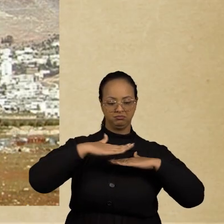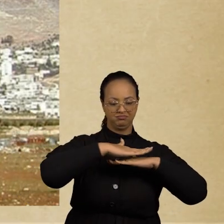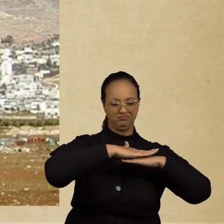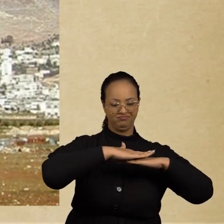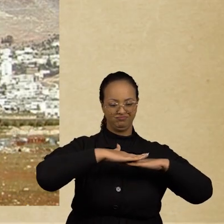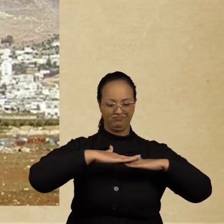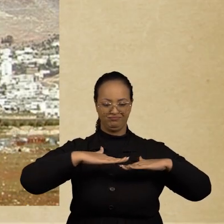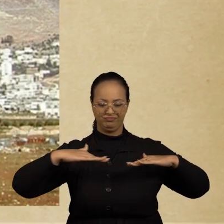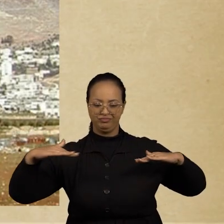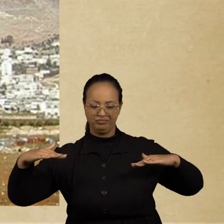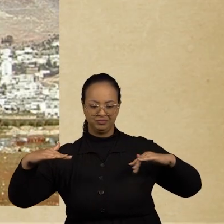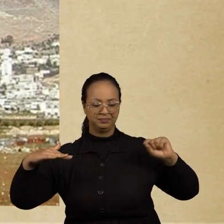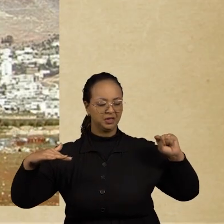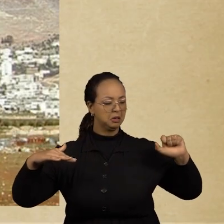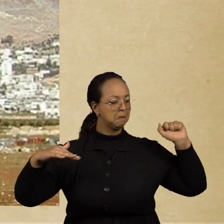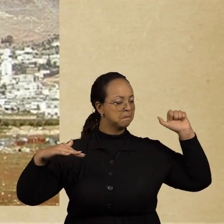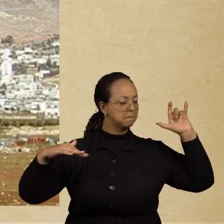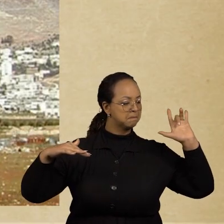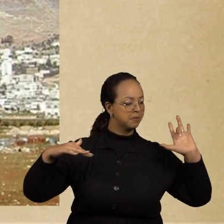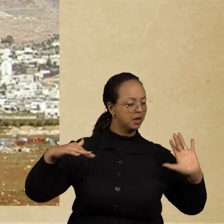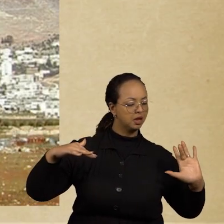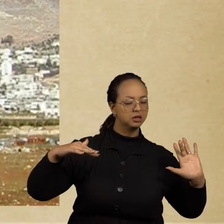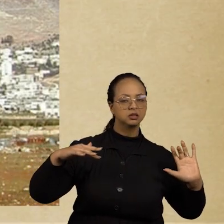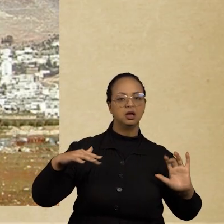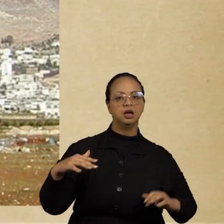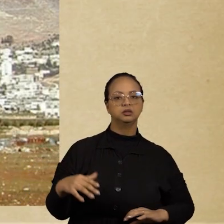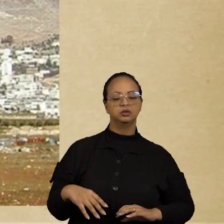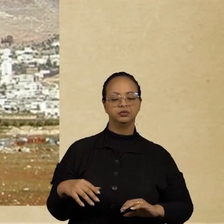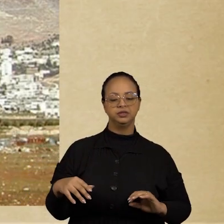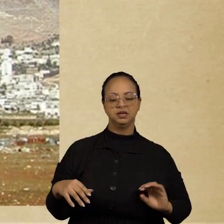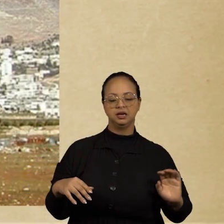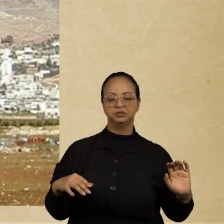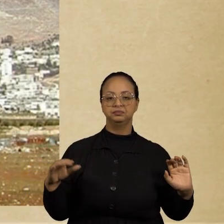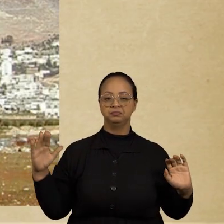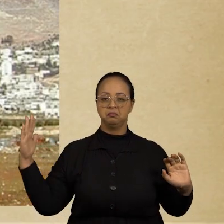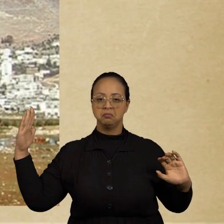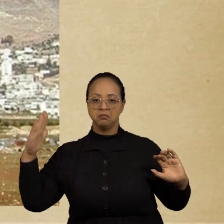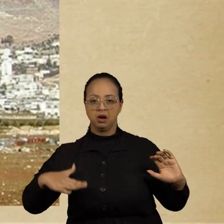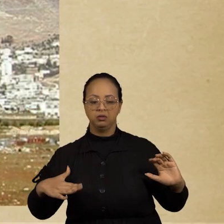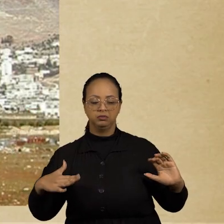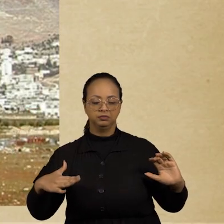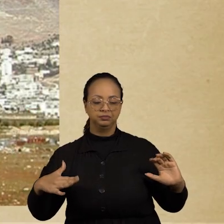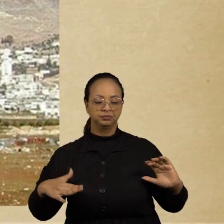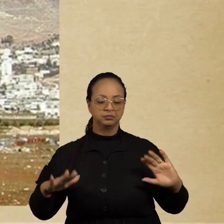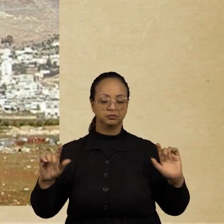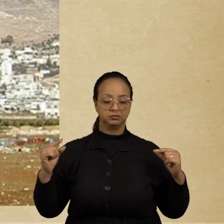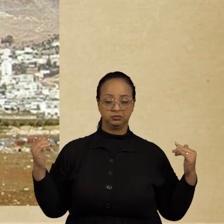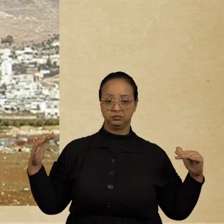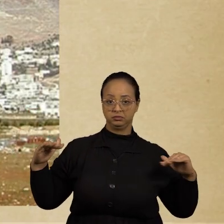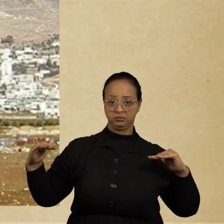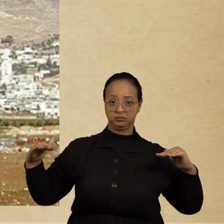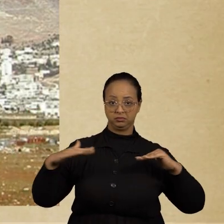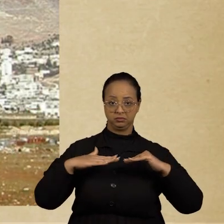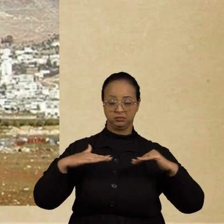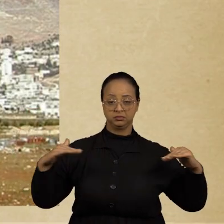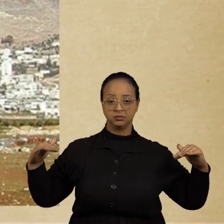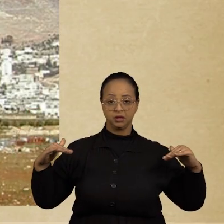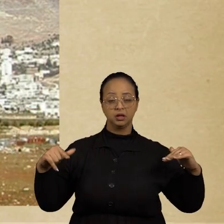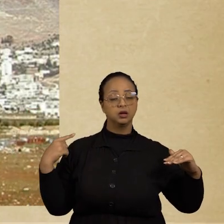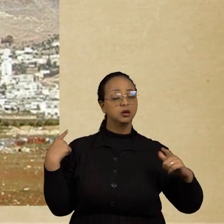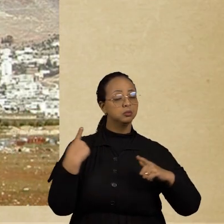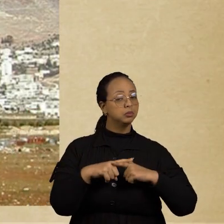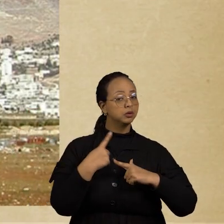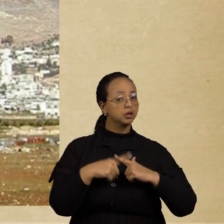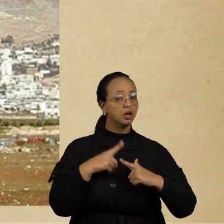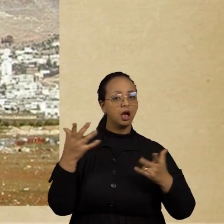que proferia a bênção e a maldição, né? Então, quer dizer, hoje no mundo, nós estamos diante